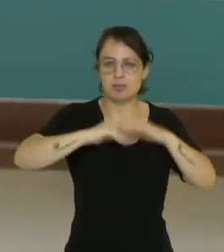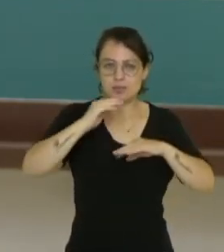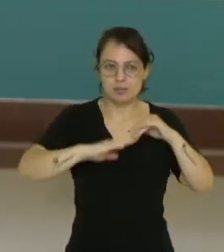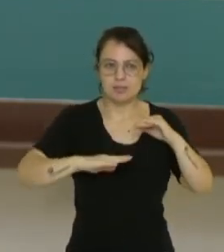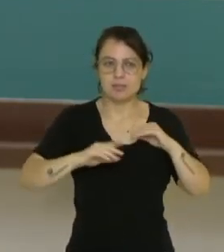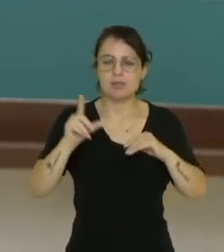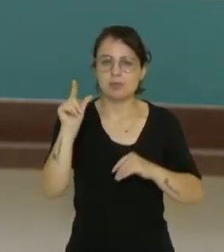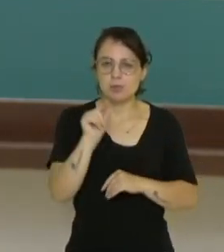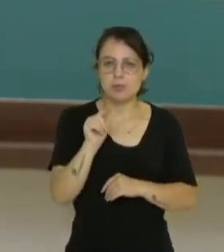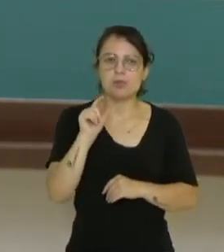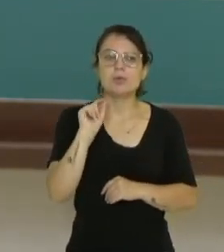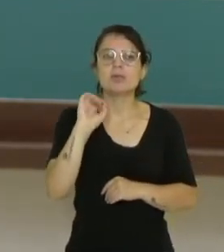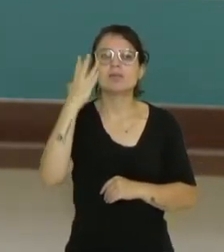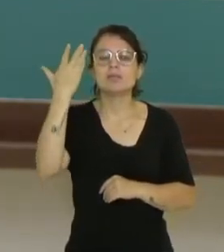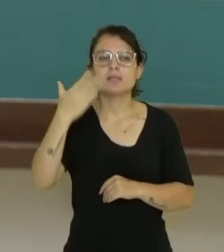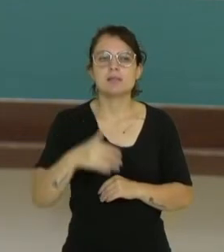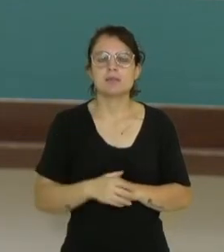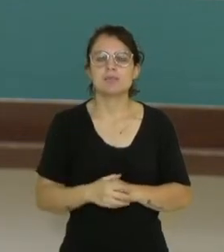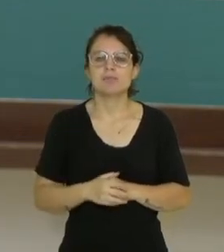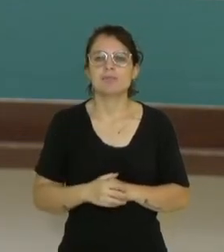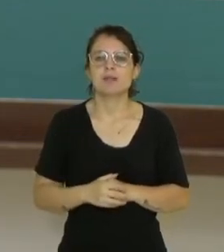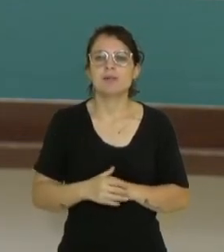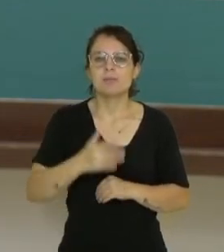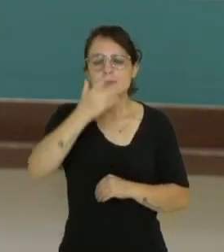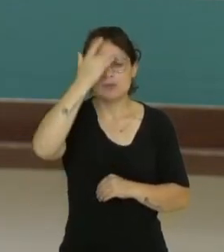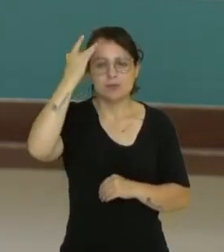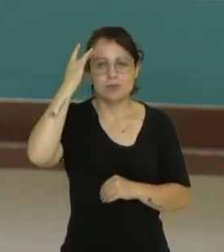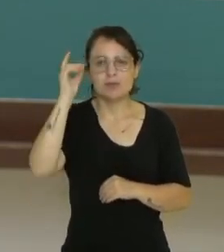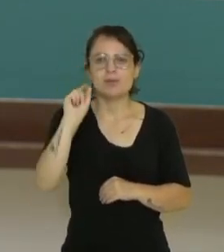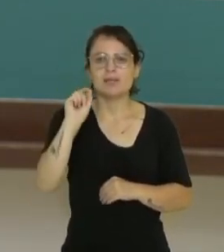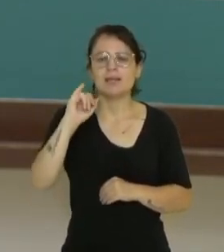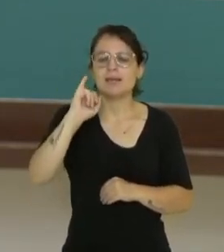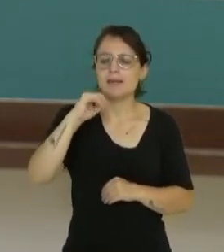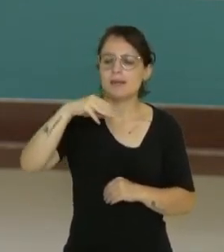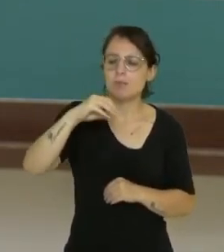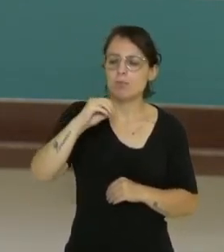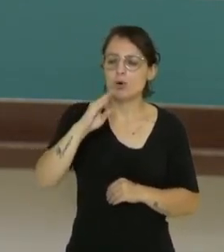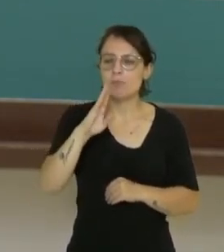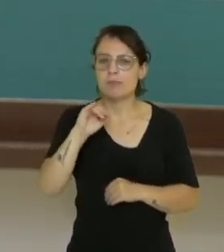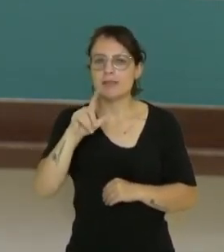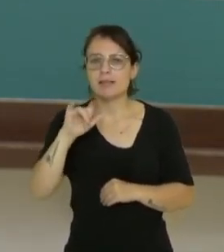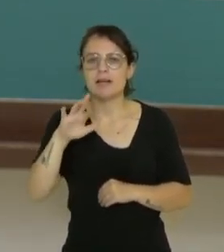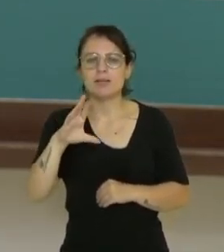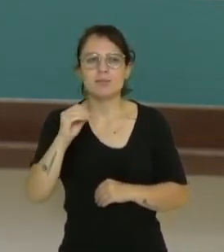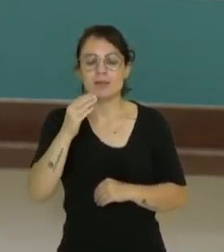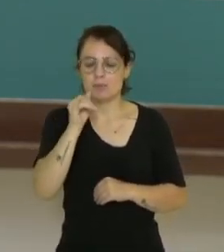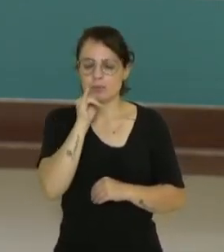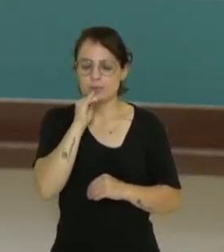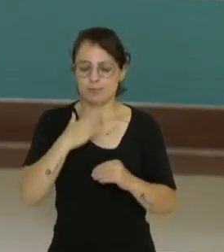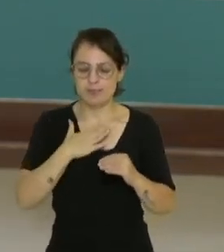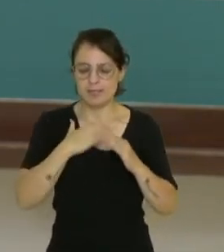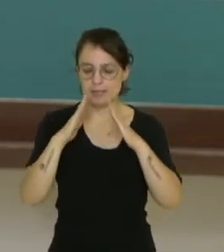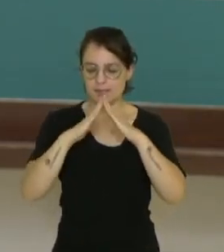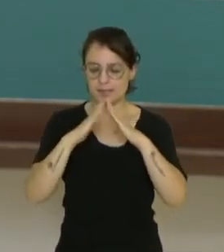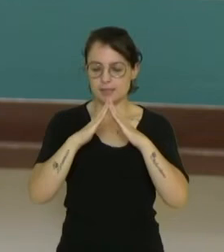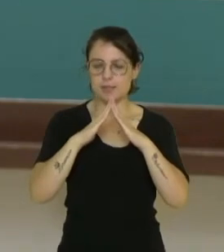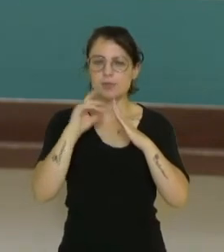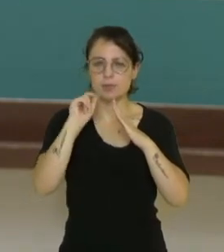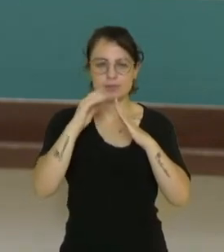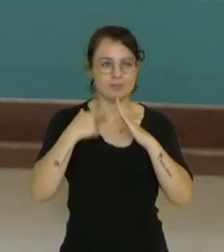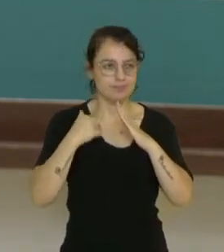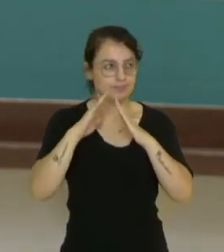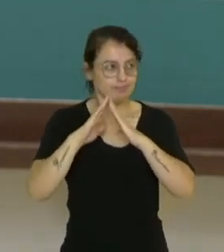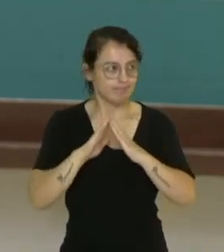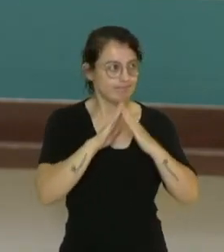sido diminuída, o que aconteceu aqui foi uma questão imobiliária. As pessoas hipotecavam, o que é hipoteca? Colocaram